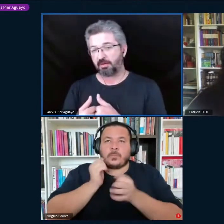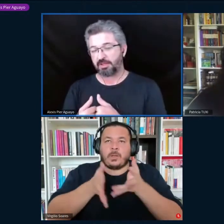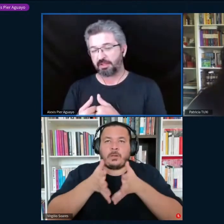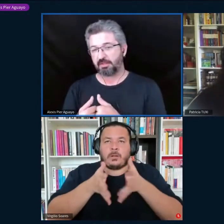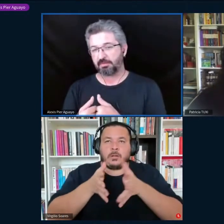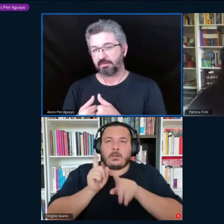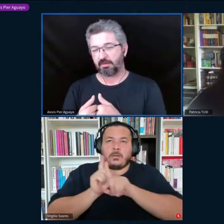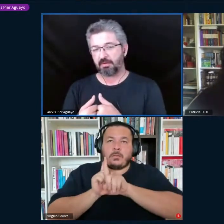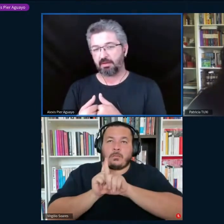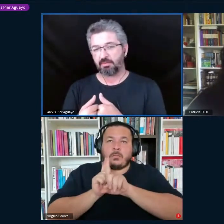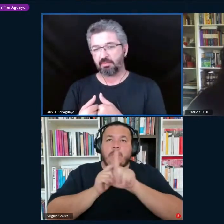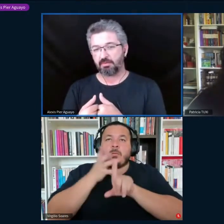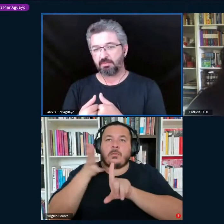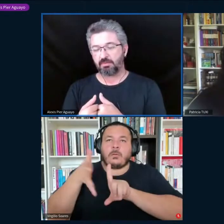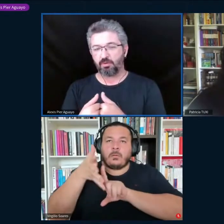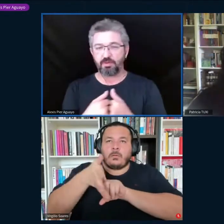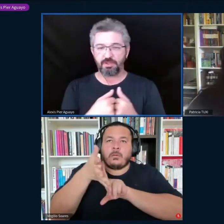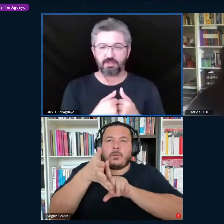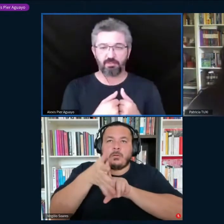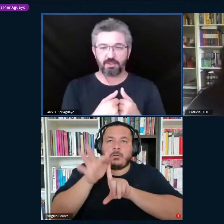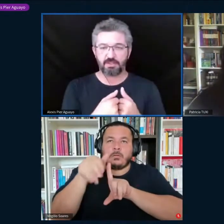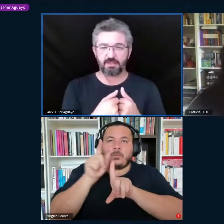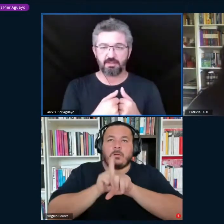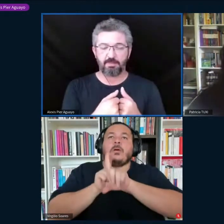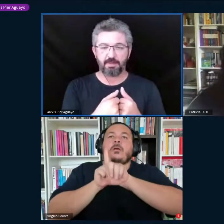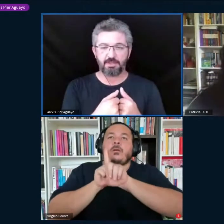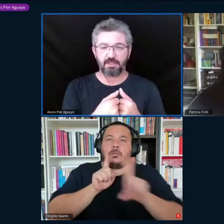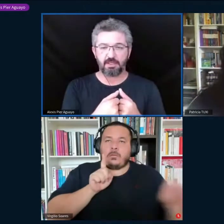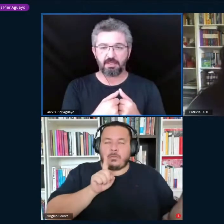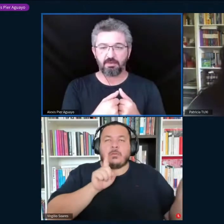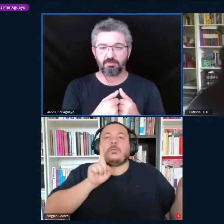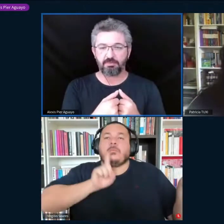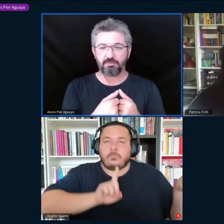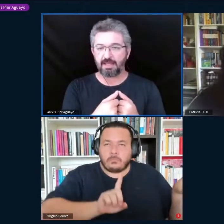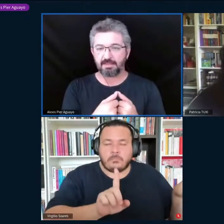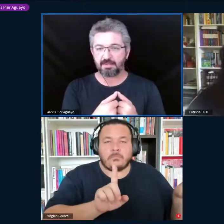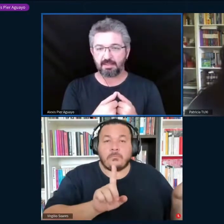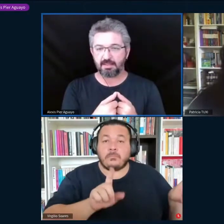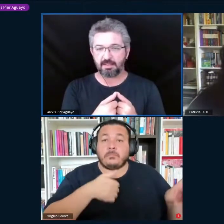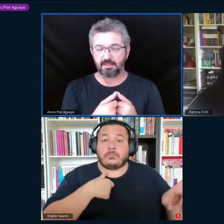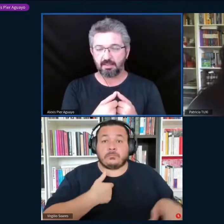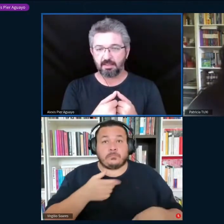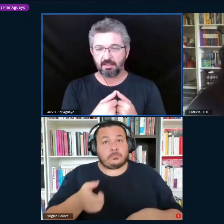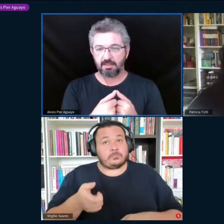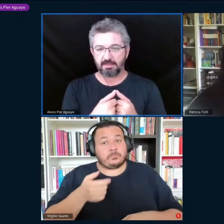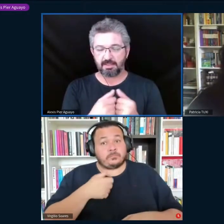vem de uma lógica na qual, originalmente, esse intérprete, ele não tem